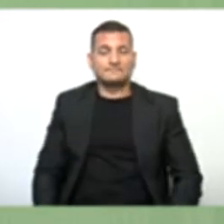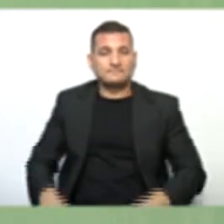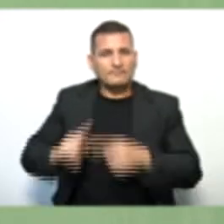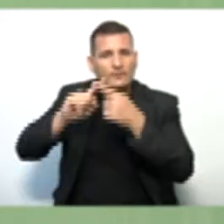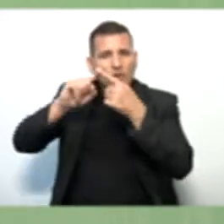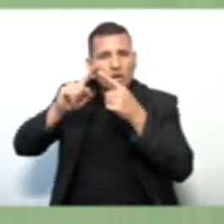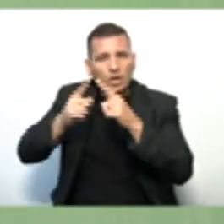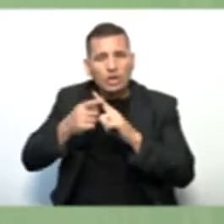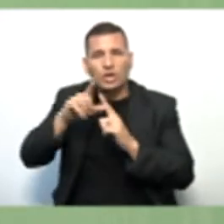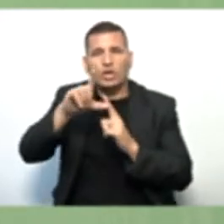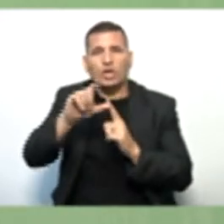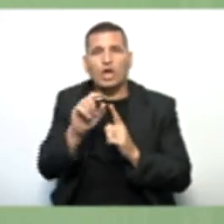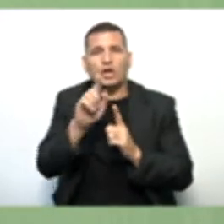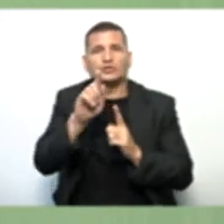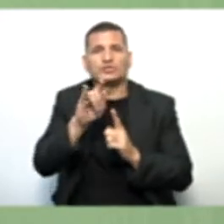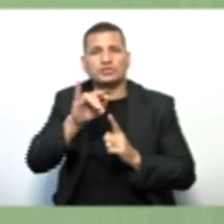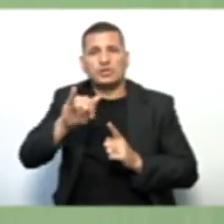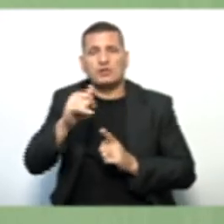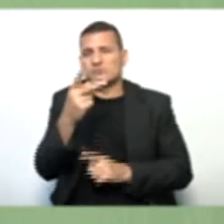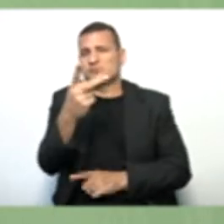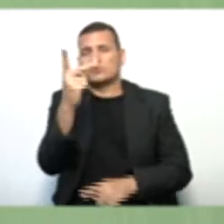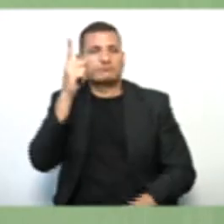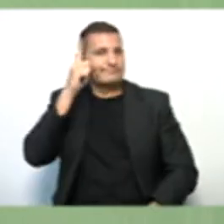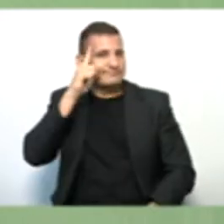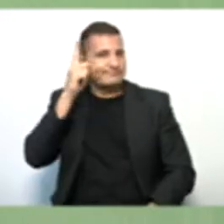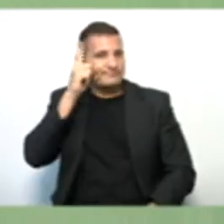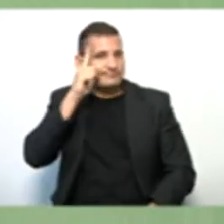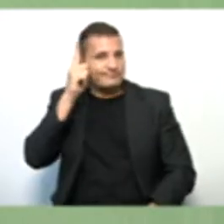Lógica no dia a dia, coisa que você